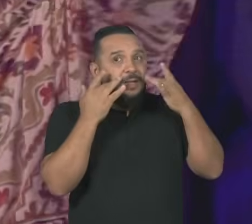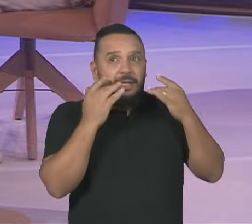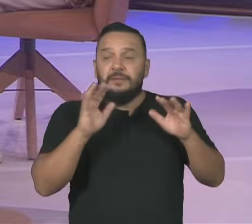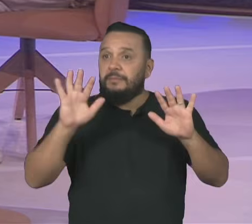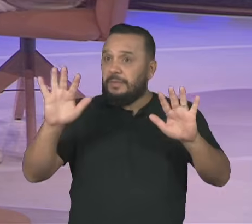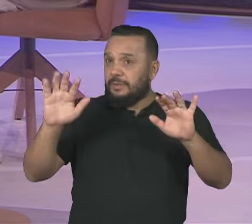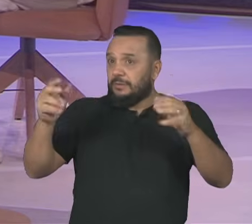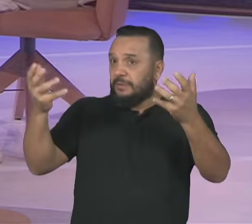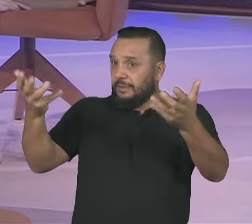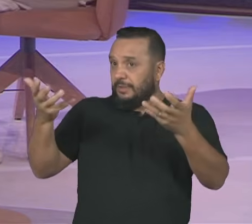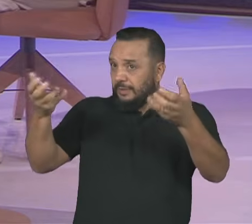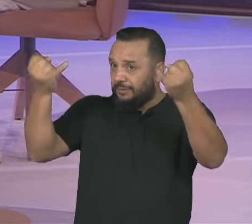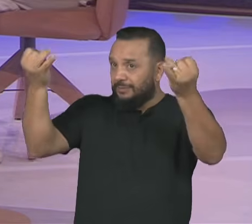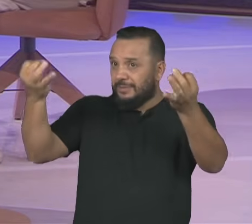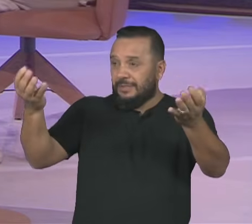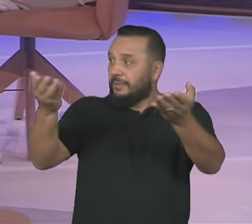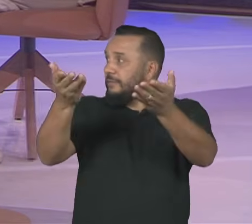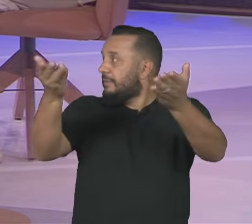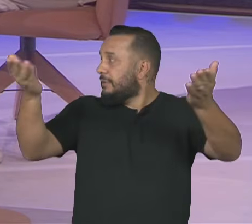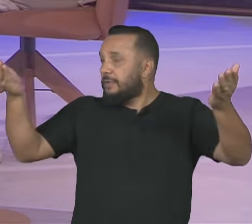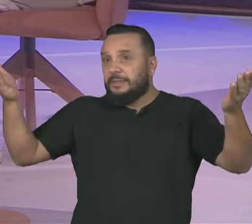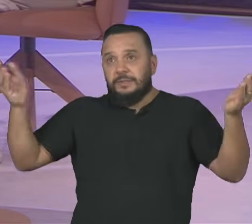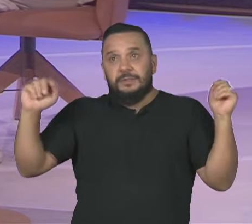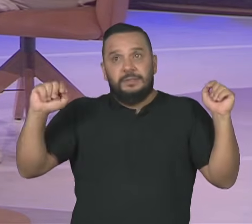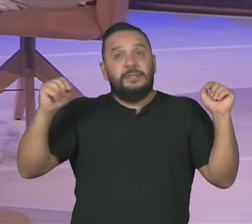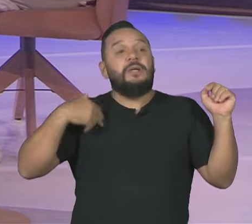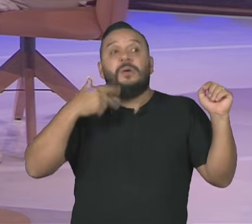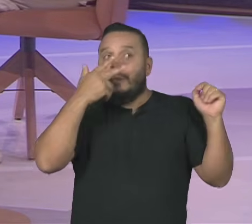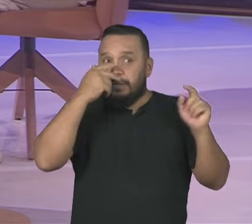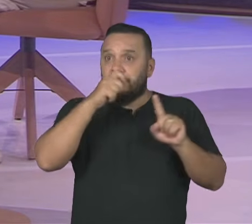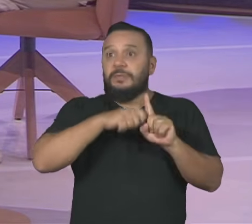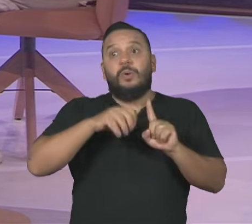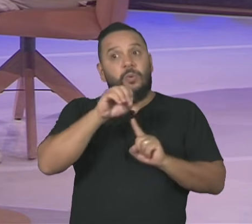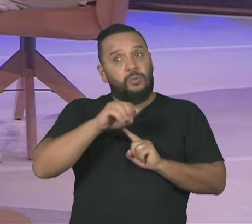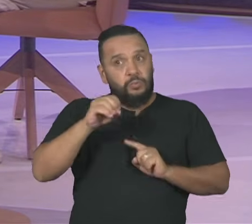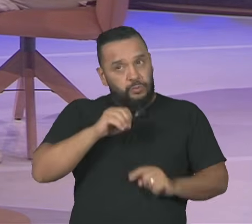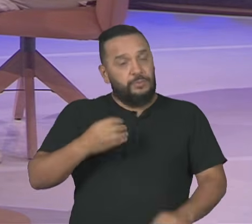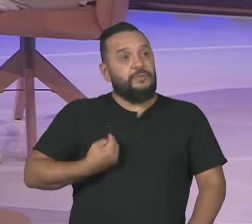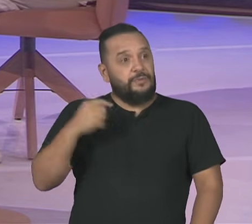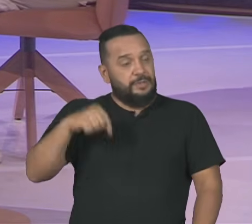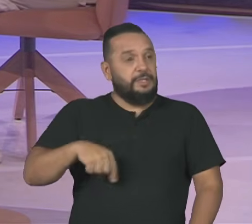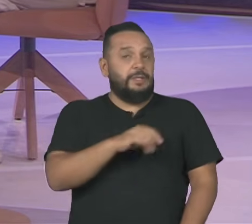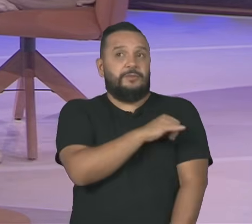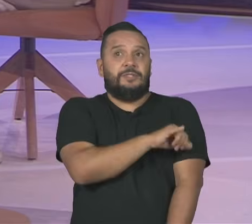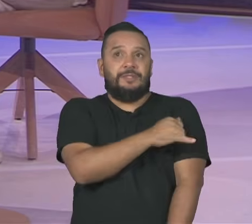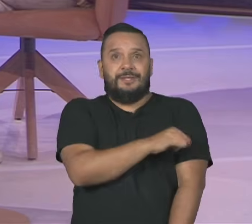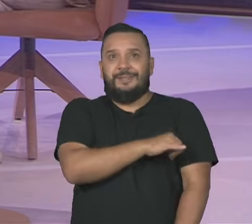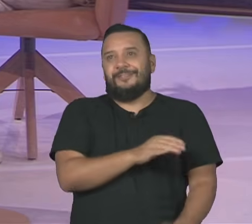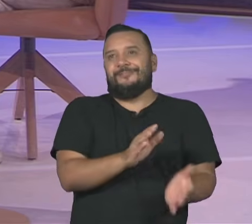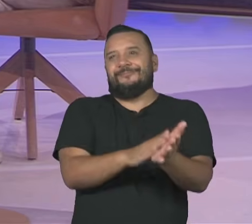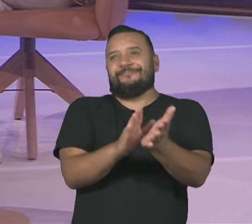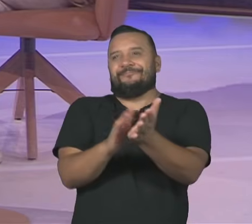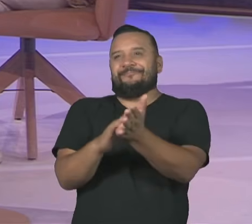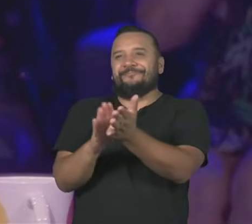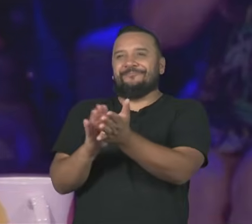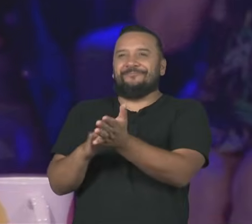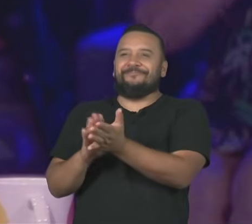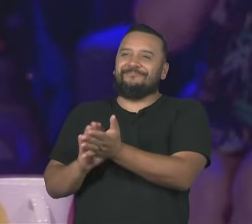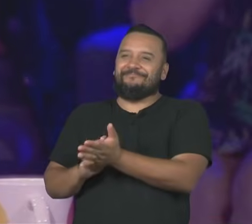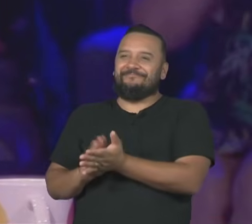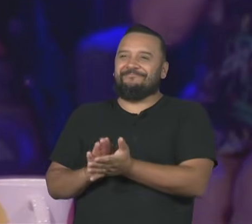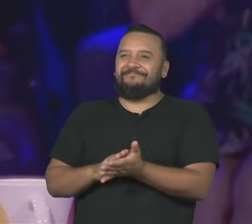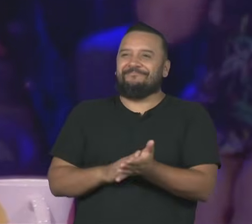eu quero dizer a vocês que acho que em outubro a gente vem para cá. Para o Rio de Janeiro. Opa.